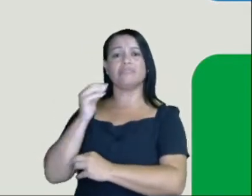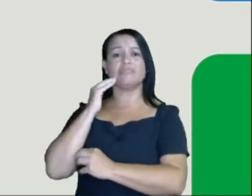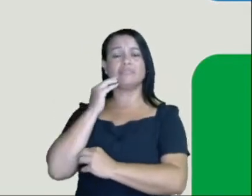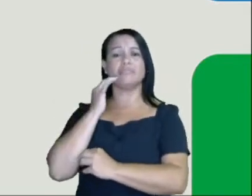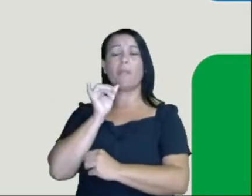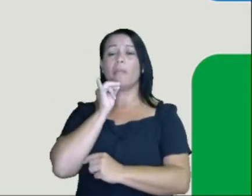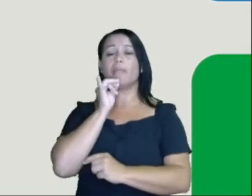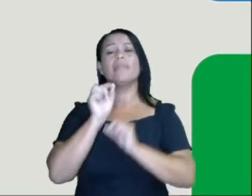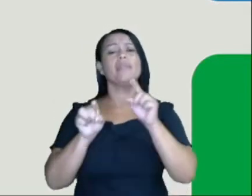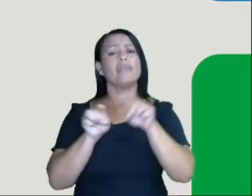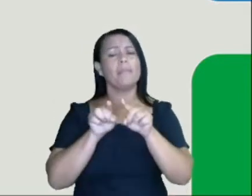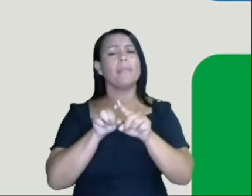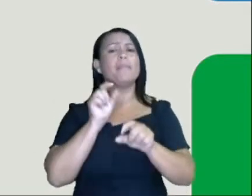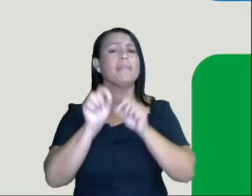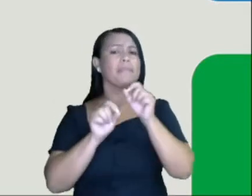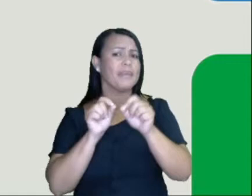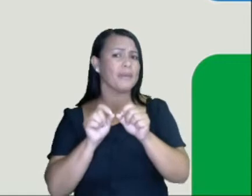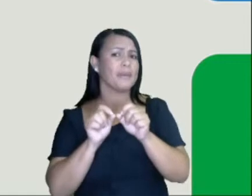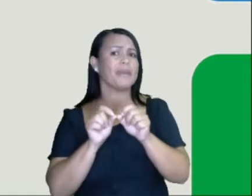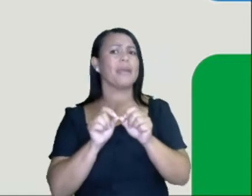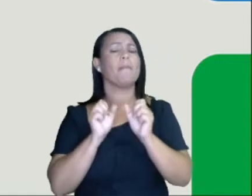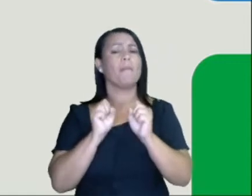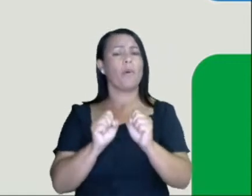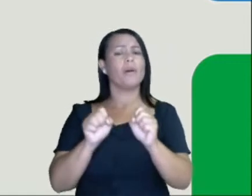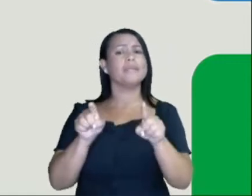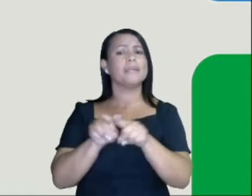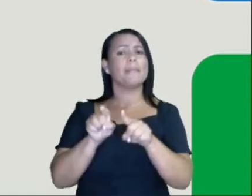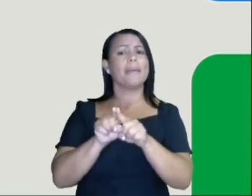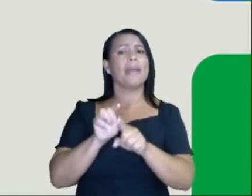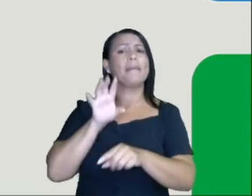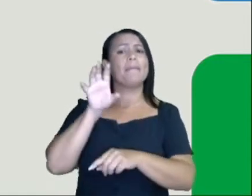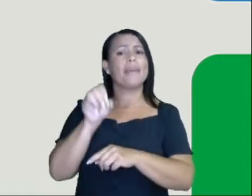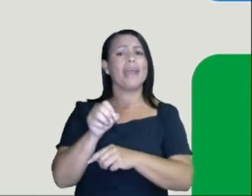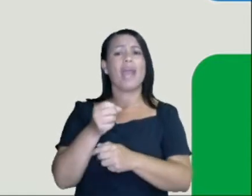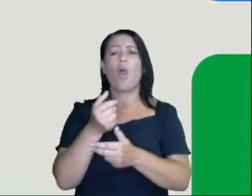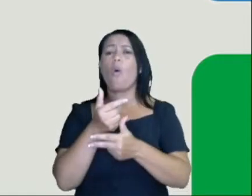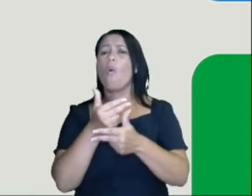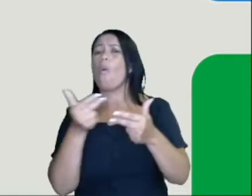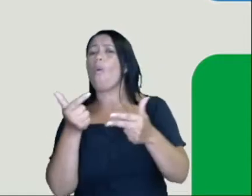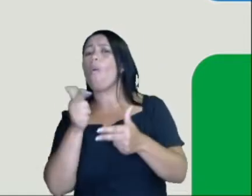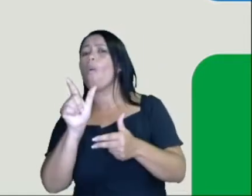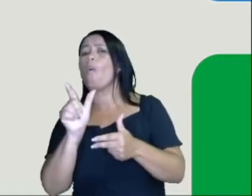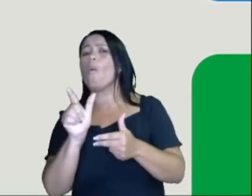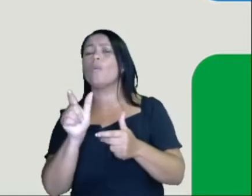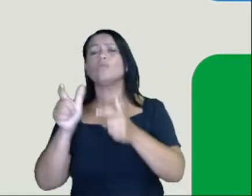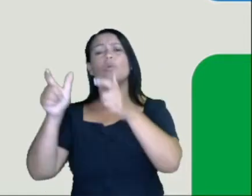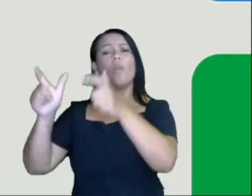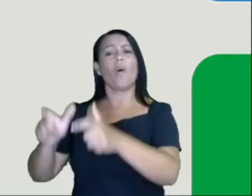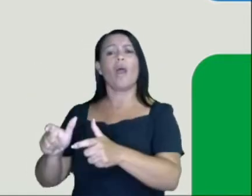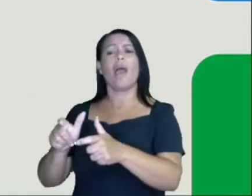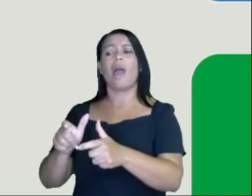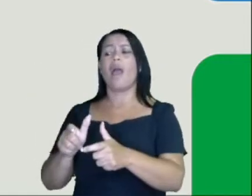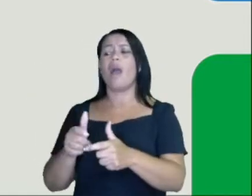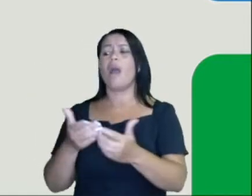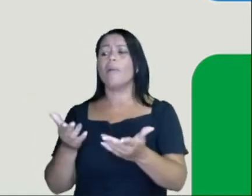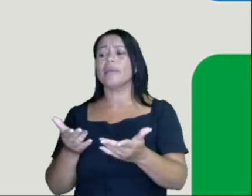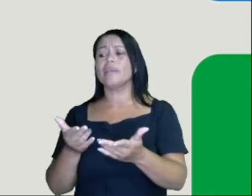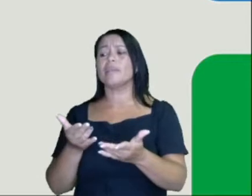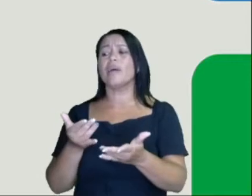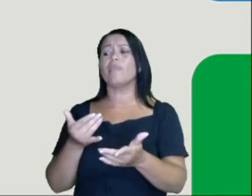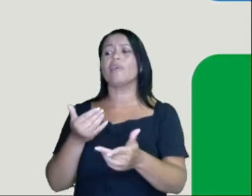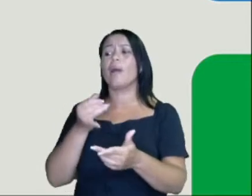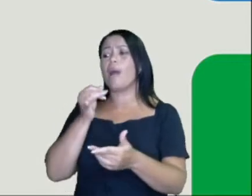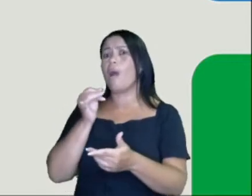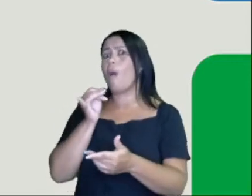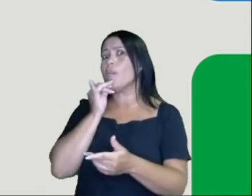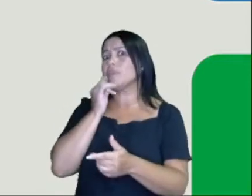Além disso, ela pode pegar um pouco desses pulgões e levar para outros locais. Então o pulgão fica trabalhando como